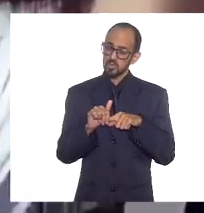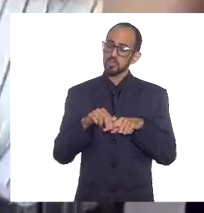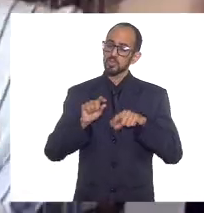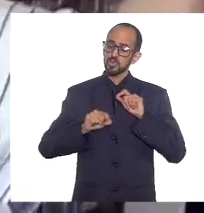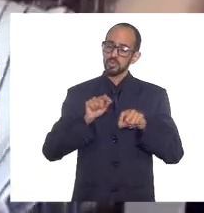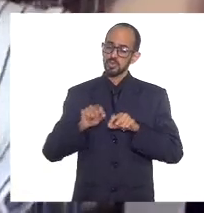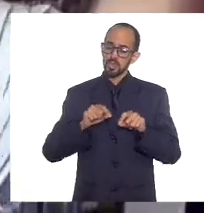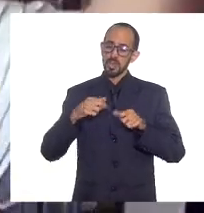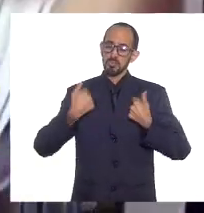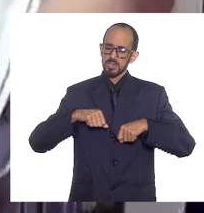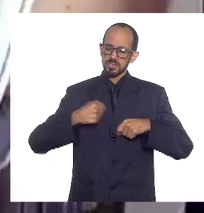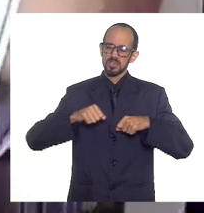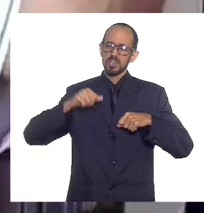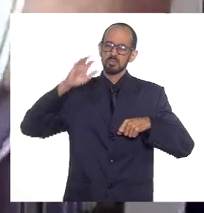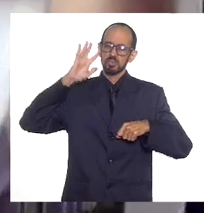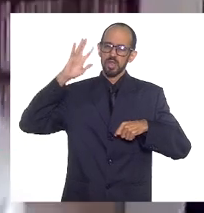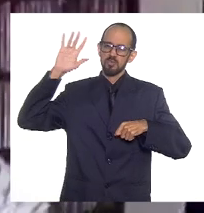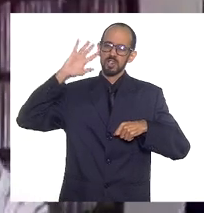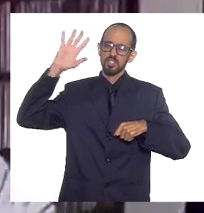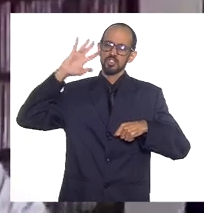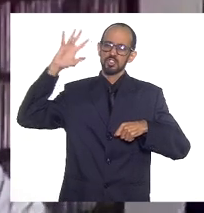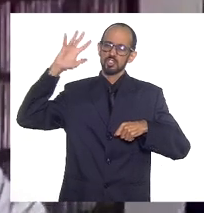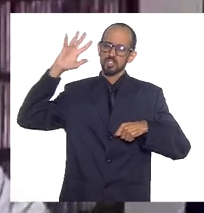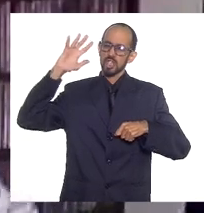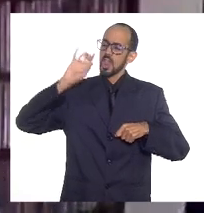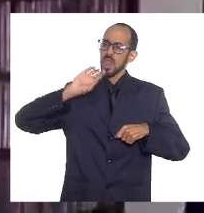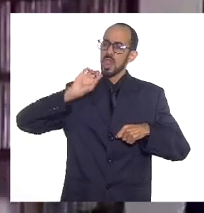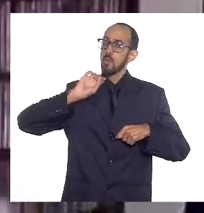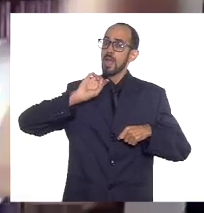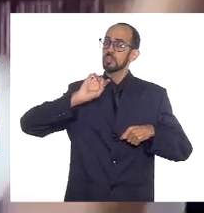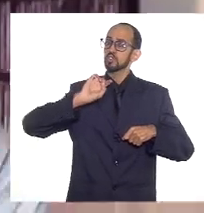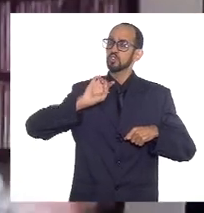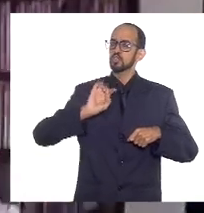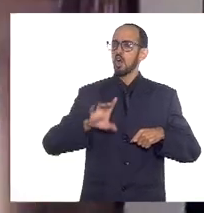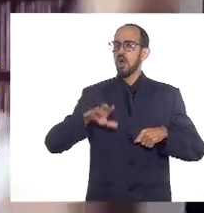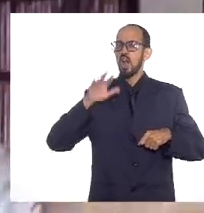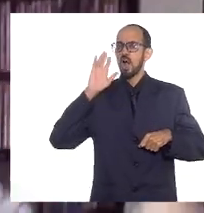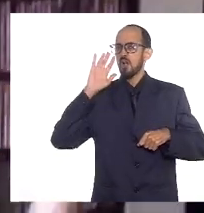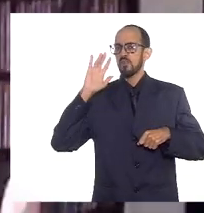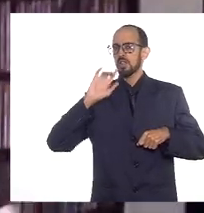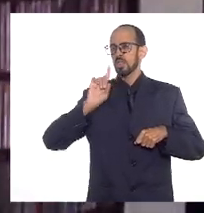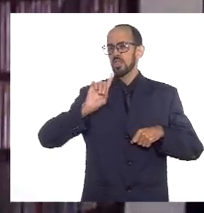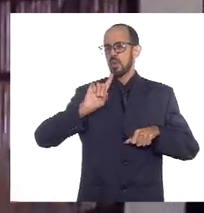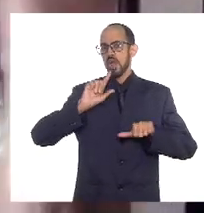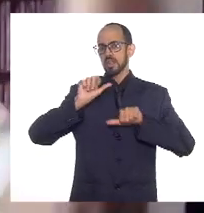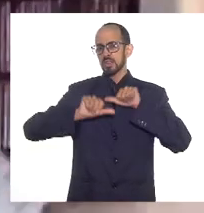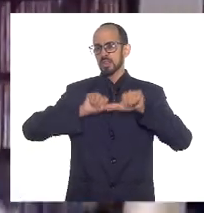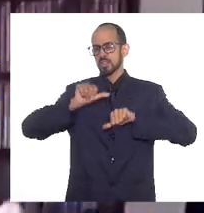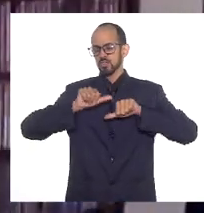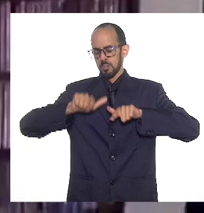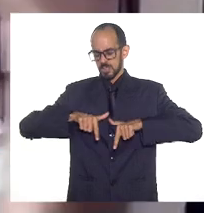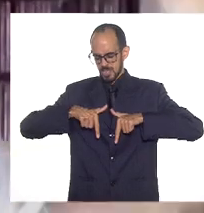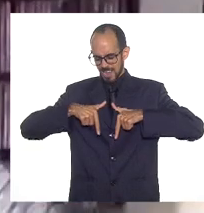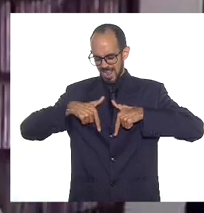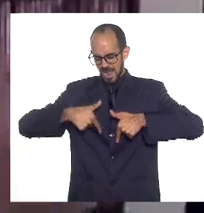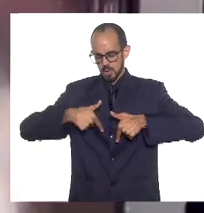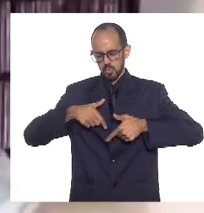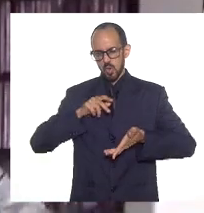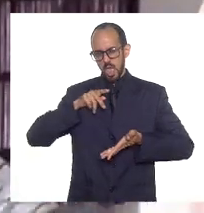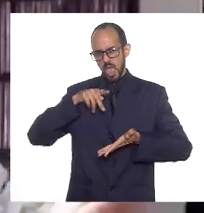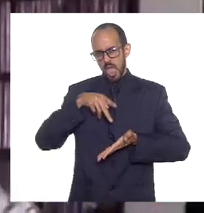fazer essas reflexões, mas não ficar só na reflexão, transformar a reflexão em atos